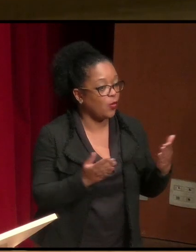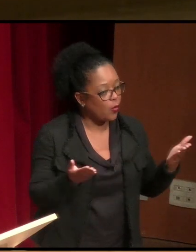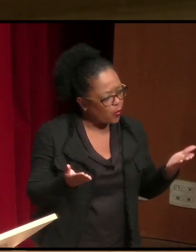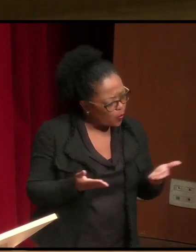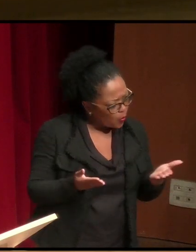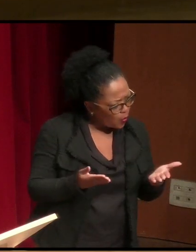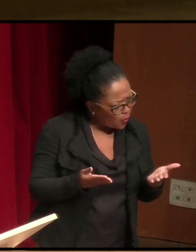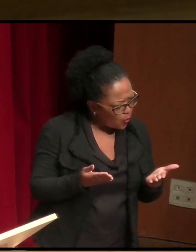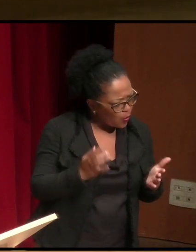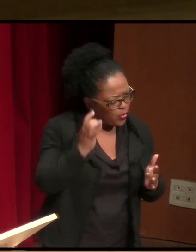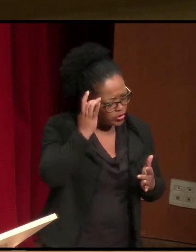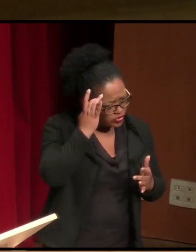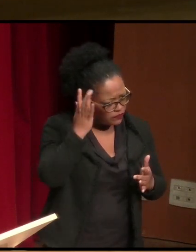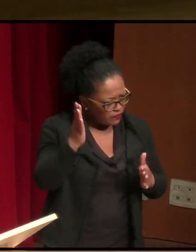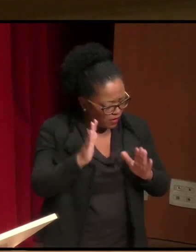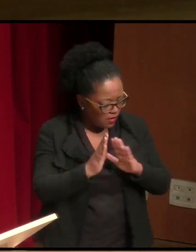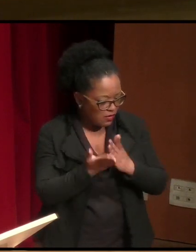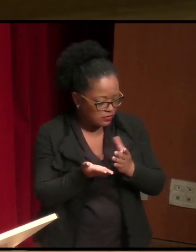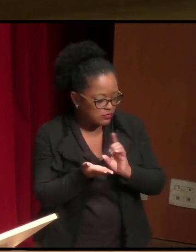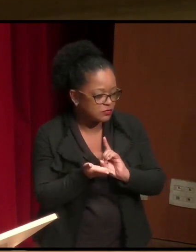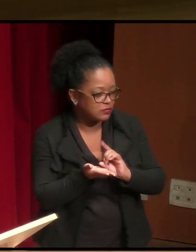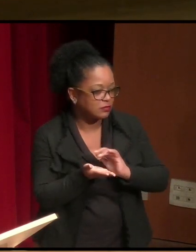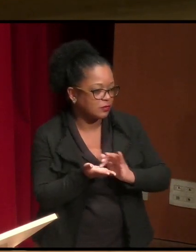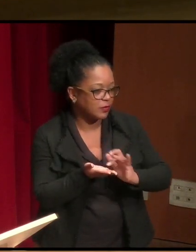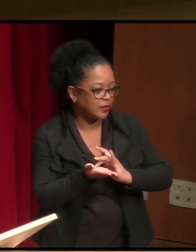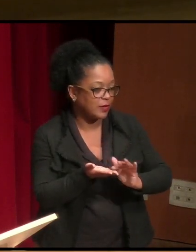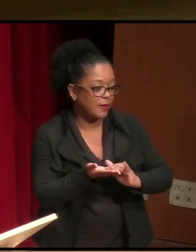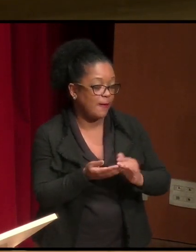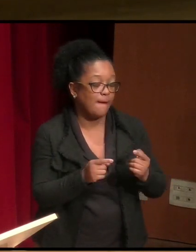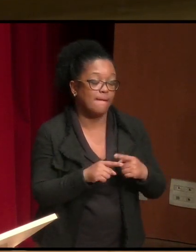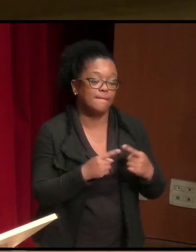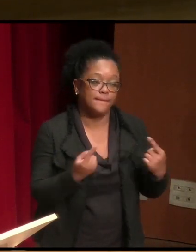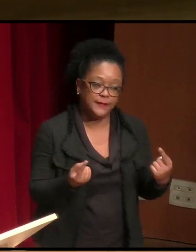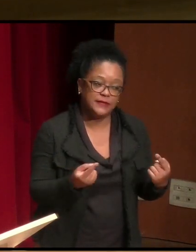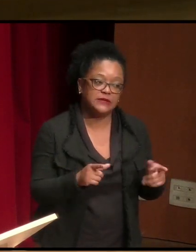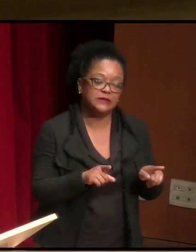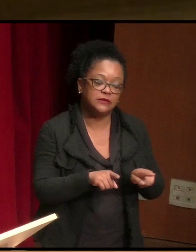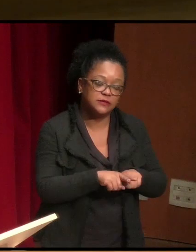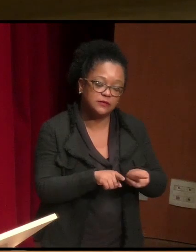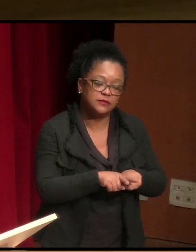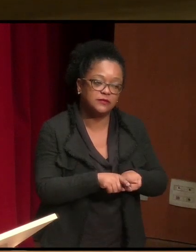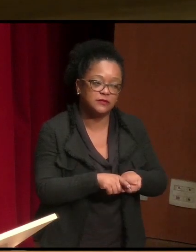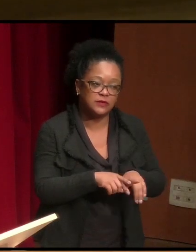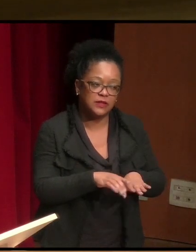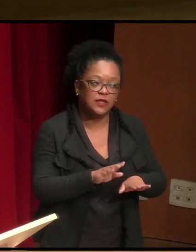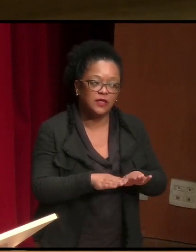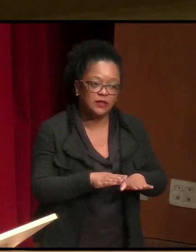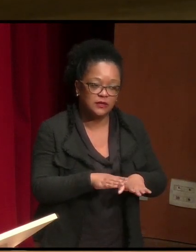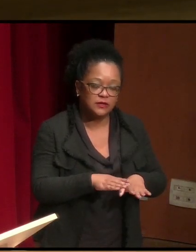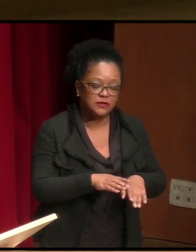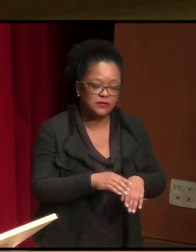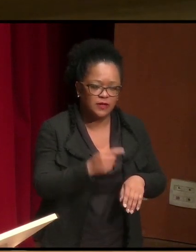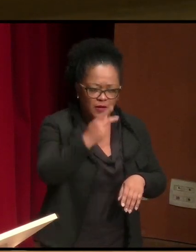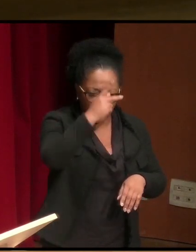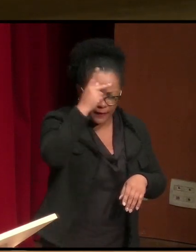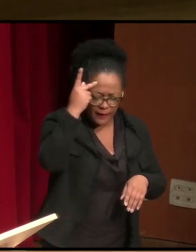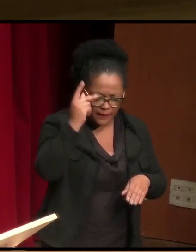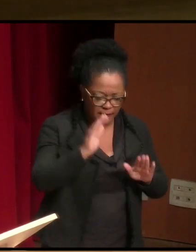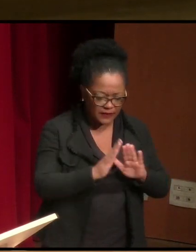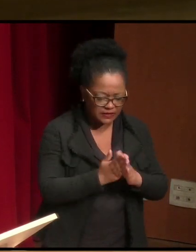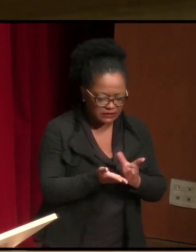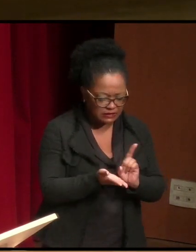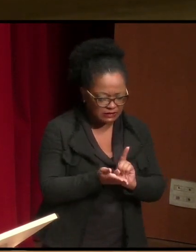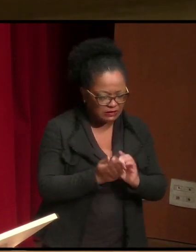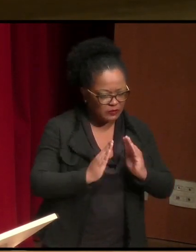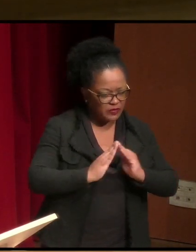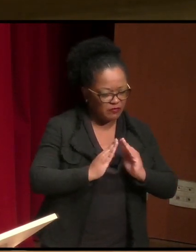fácil adquirir, porque a Sociedade Bíblica tem esse projeto. Mas mesmo assim, eu sei que tem muita gente que tem Bíblia em casa e não valoriza a palavra do